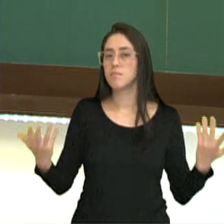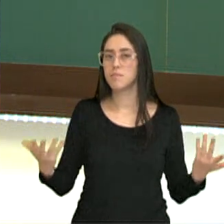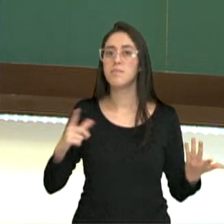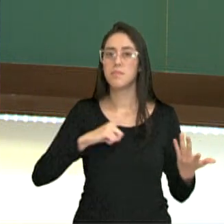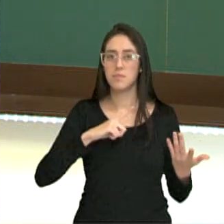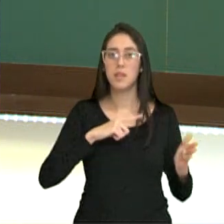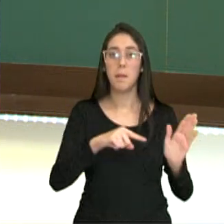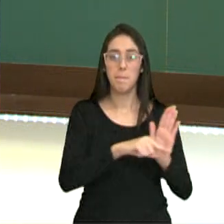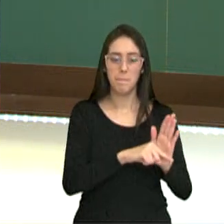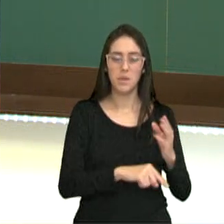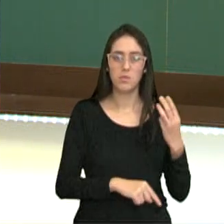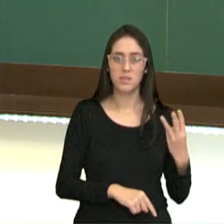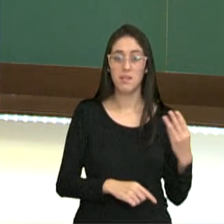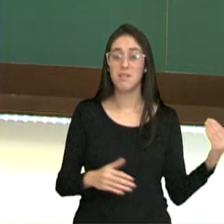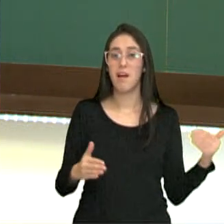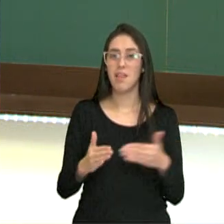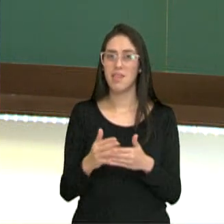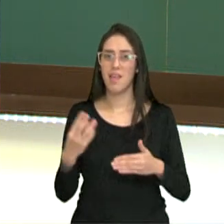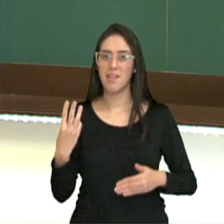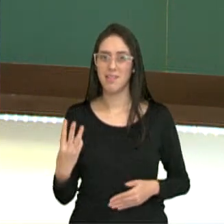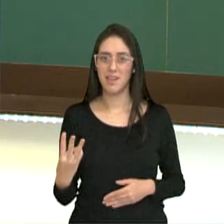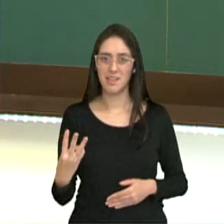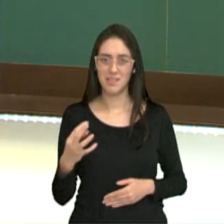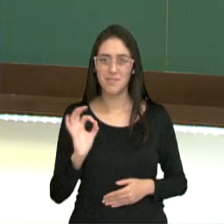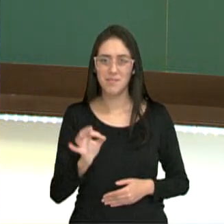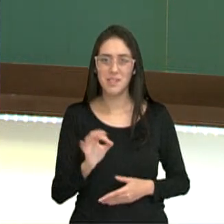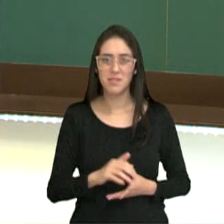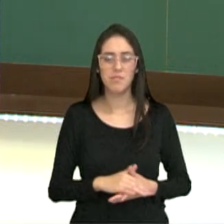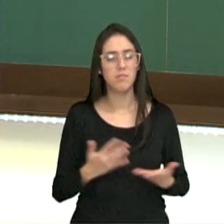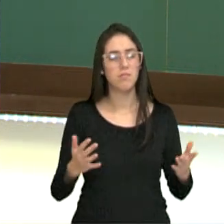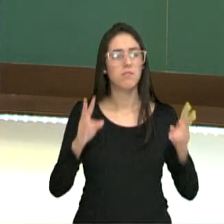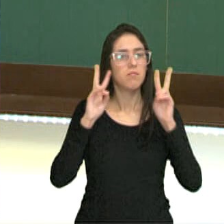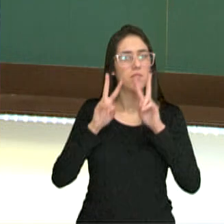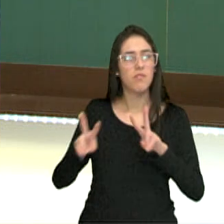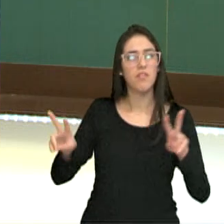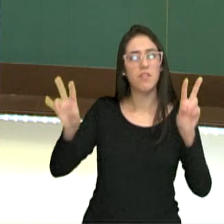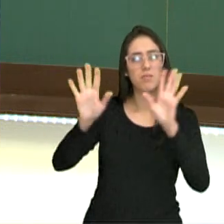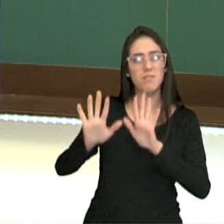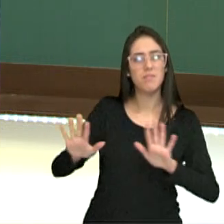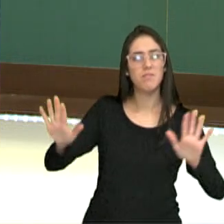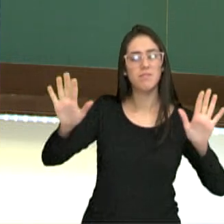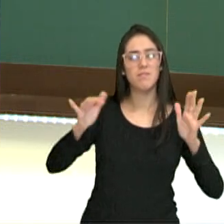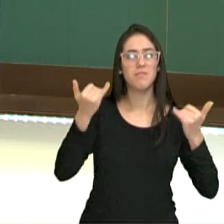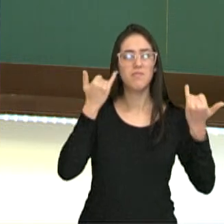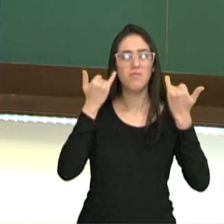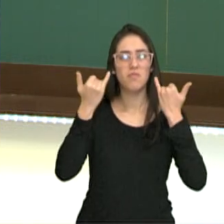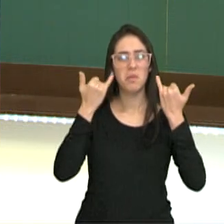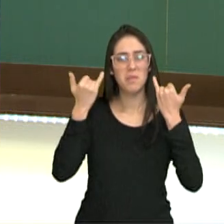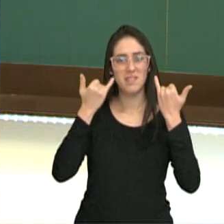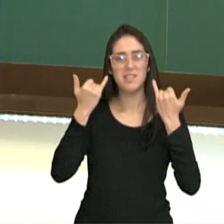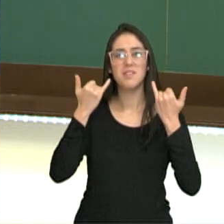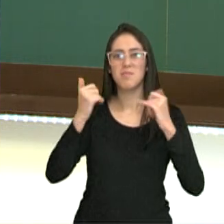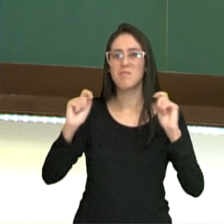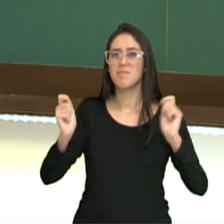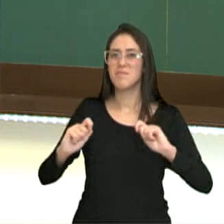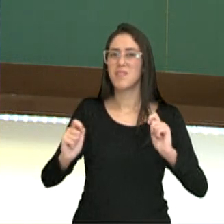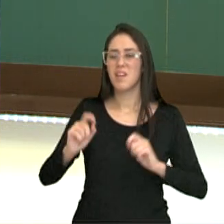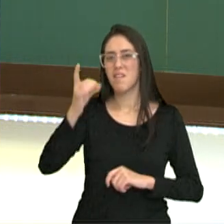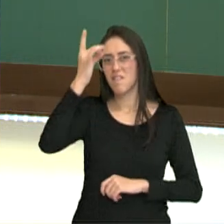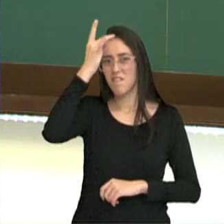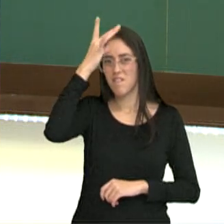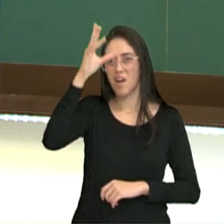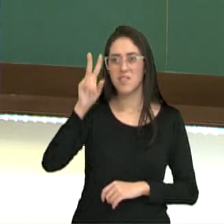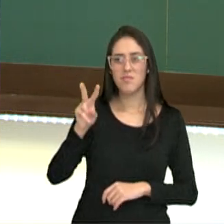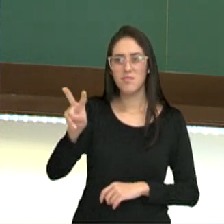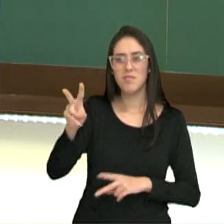3 até o 3. Tá? Então, também visualmente o gráfico, ele fica muito fácil da